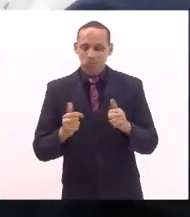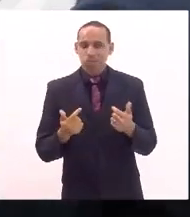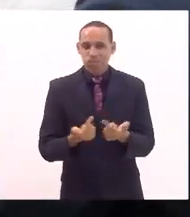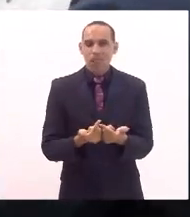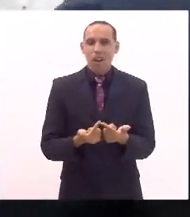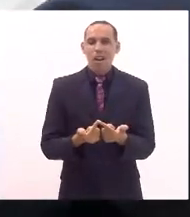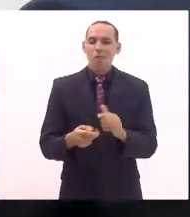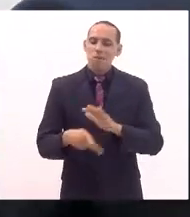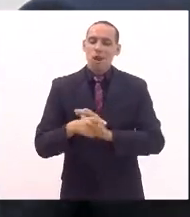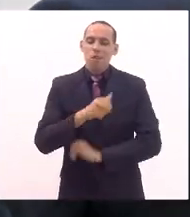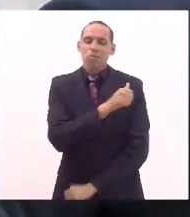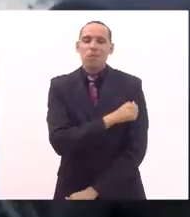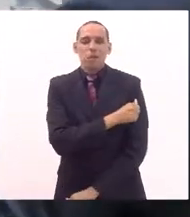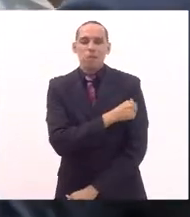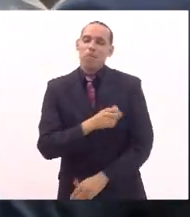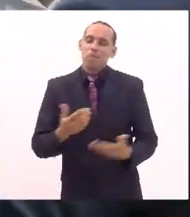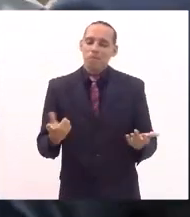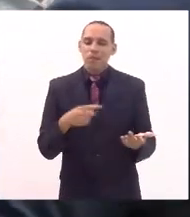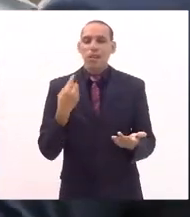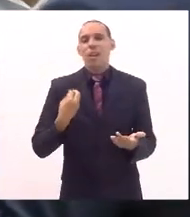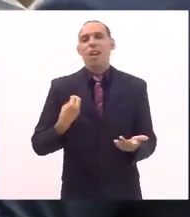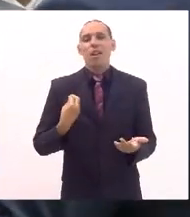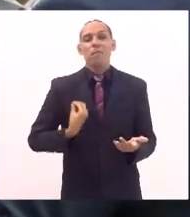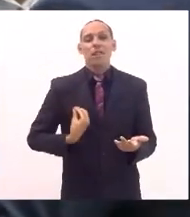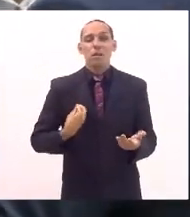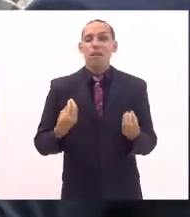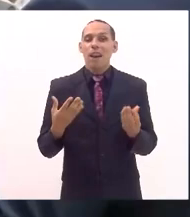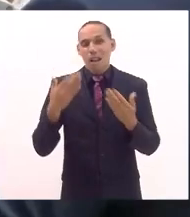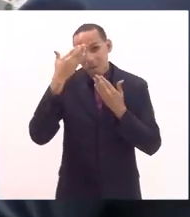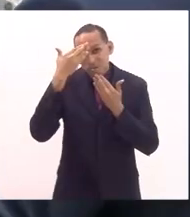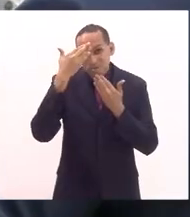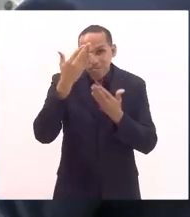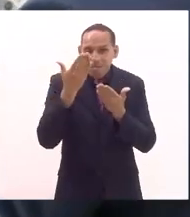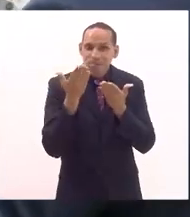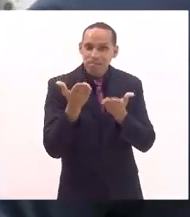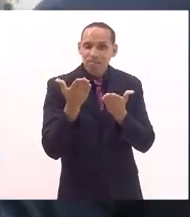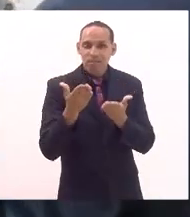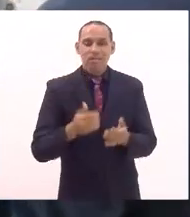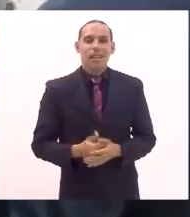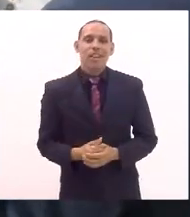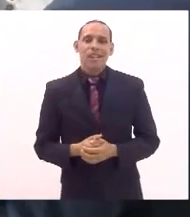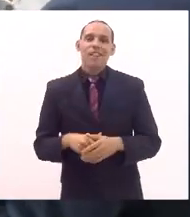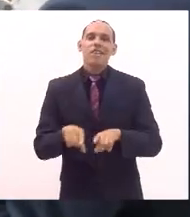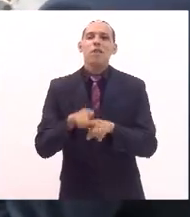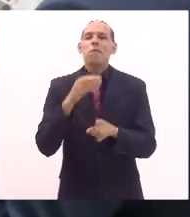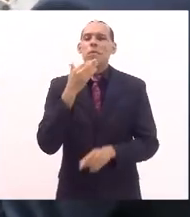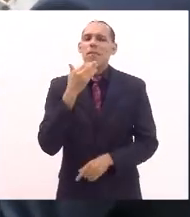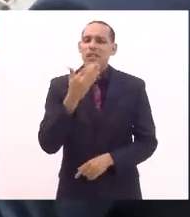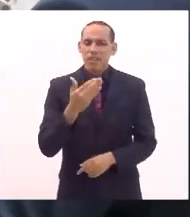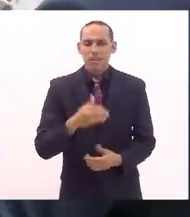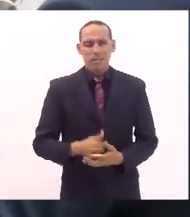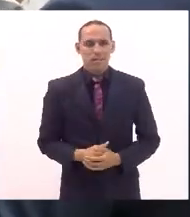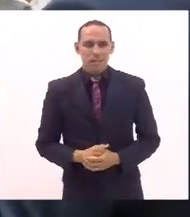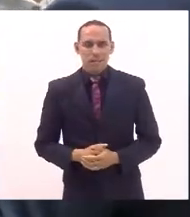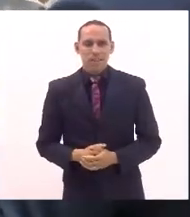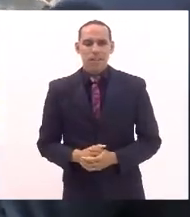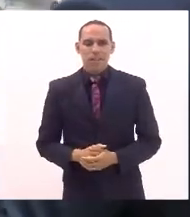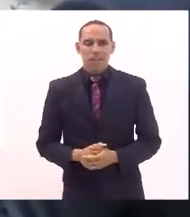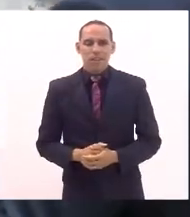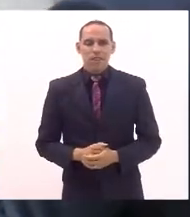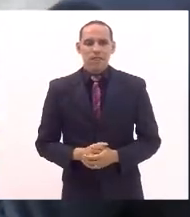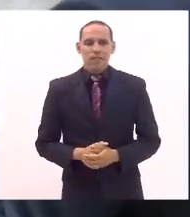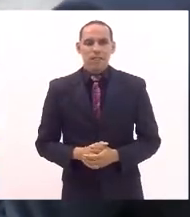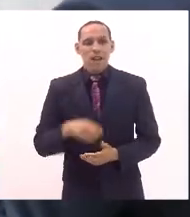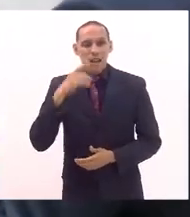casas então é por isso que estamos aqui agradecendo a vossa excelência e pedindo para